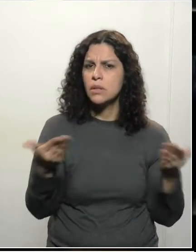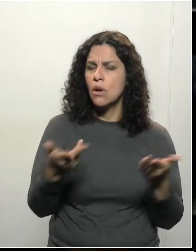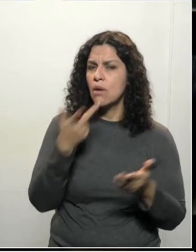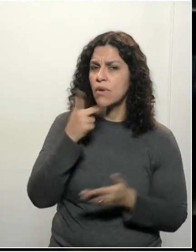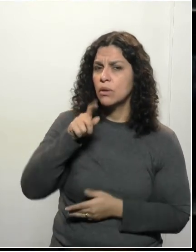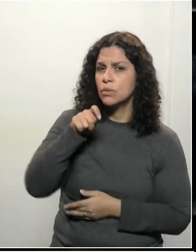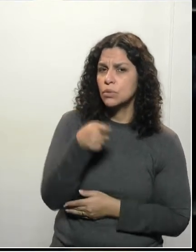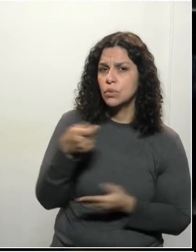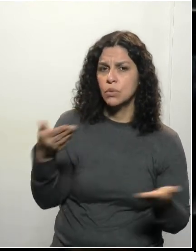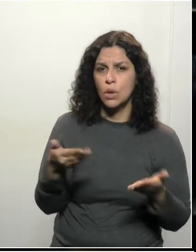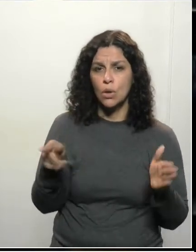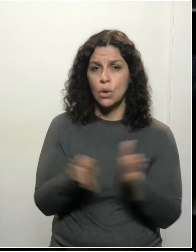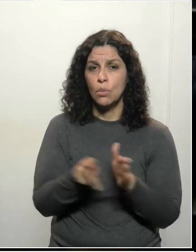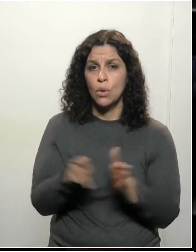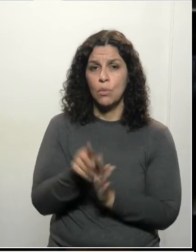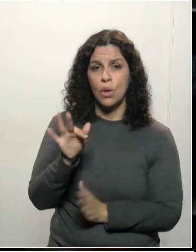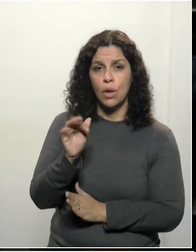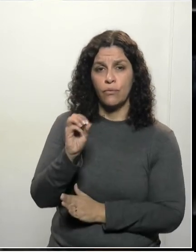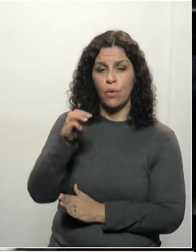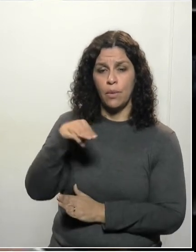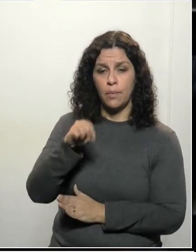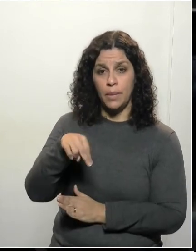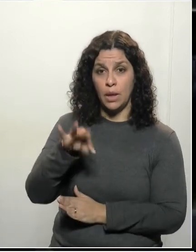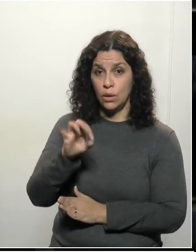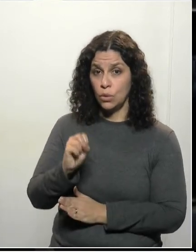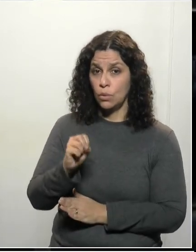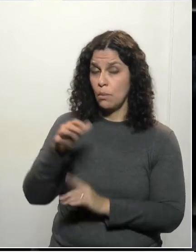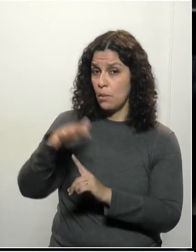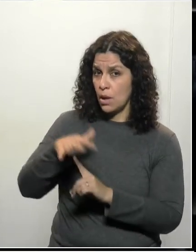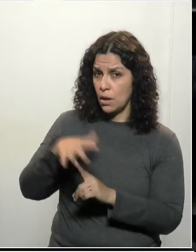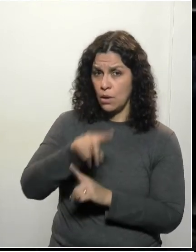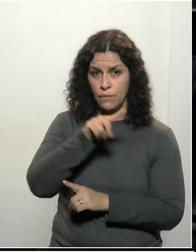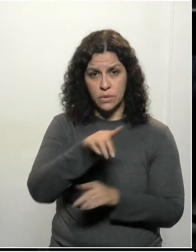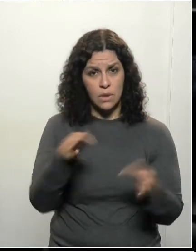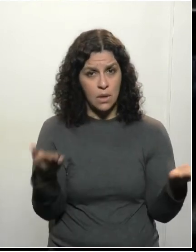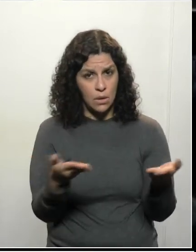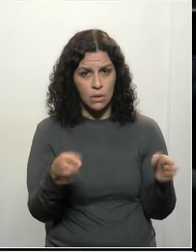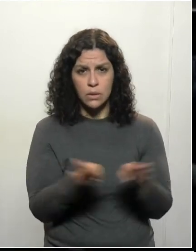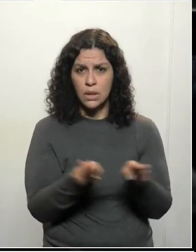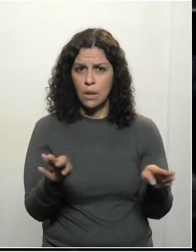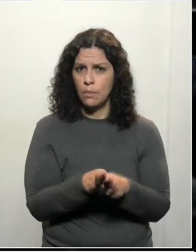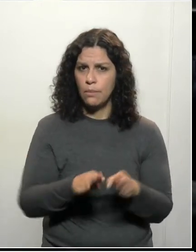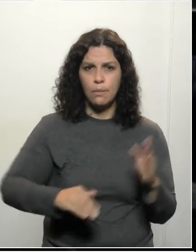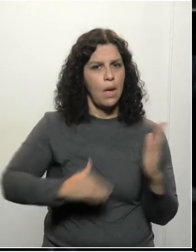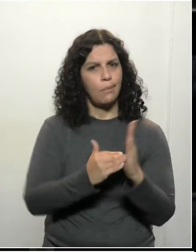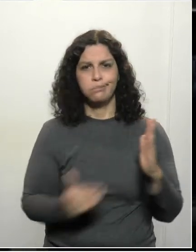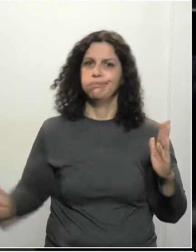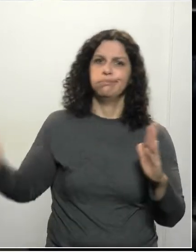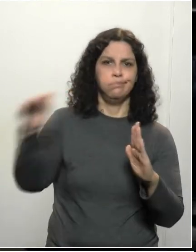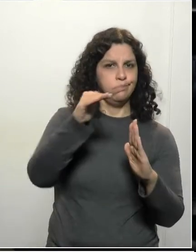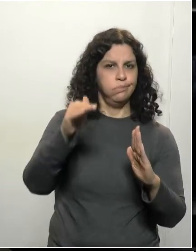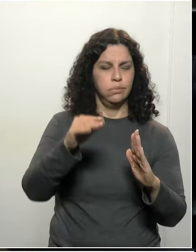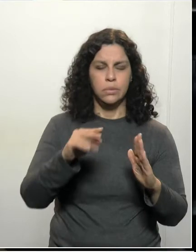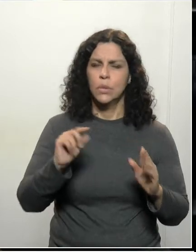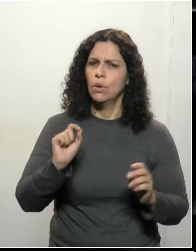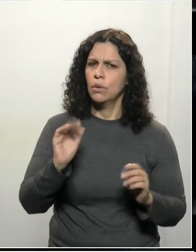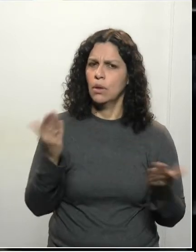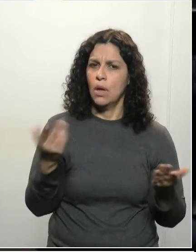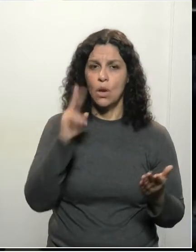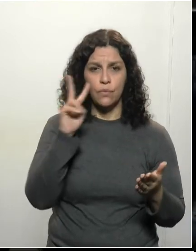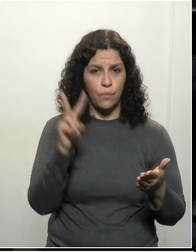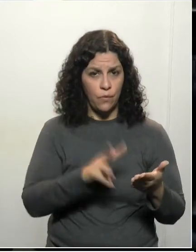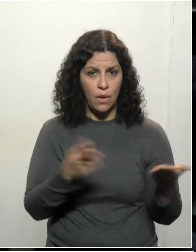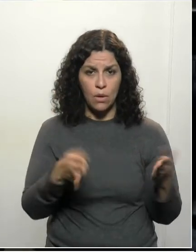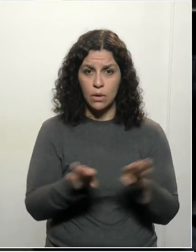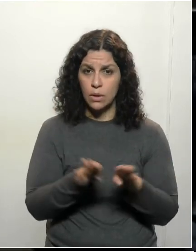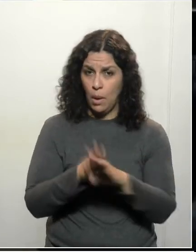tange a questão da Fomento, Vossa Excelência está exagerando um pouco. Se não, vejamos, eu vou passar para o